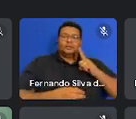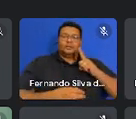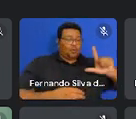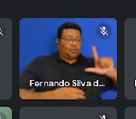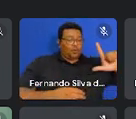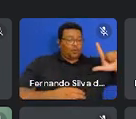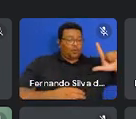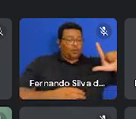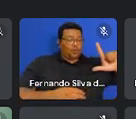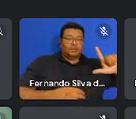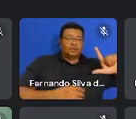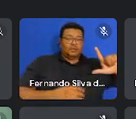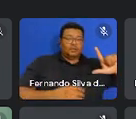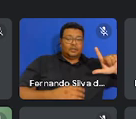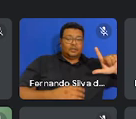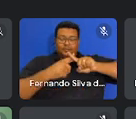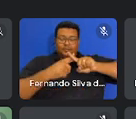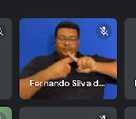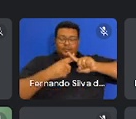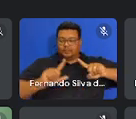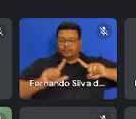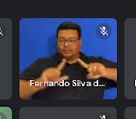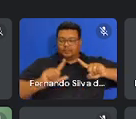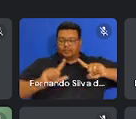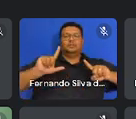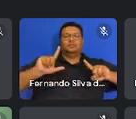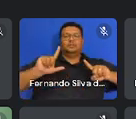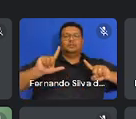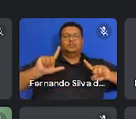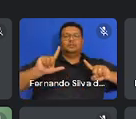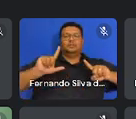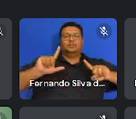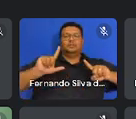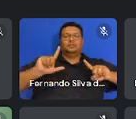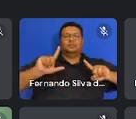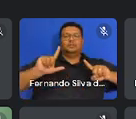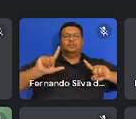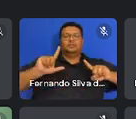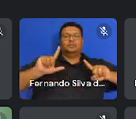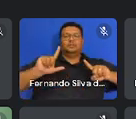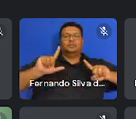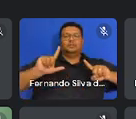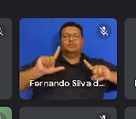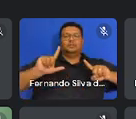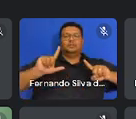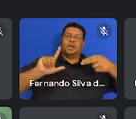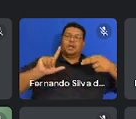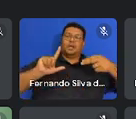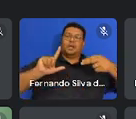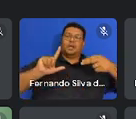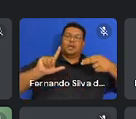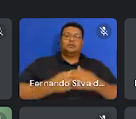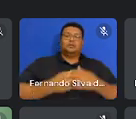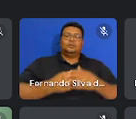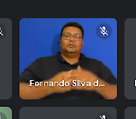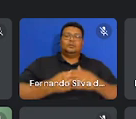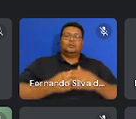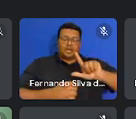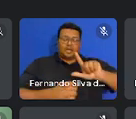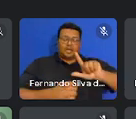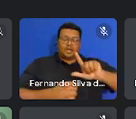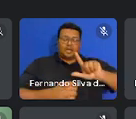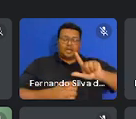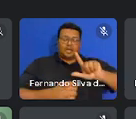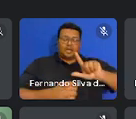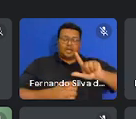Tá? Então a área do quadrado é só pegar a dimensão, que a gente pode chamar de comprimento, e multiplicar pela